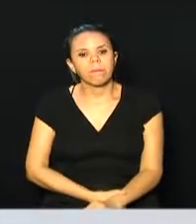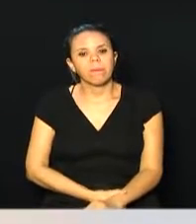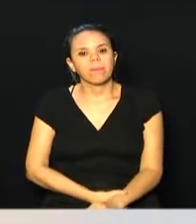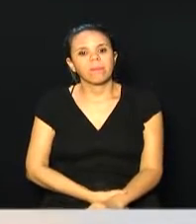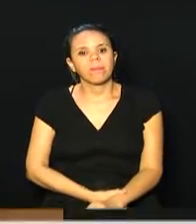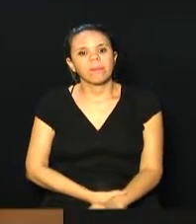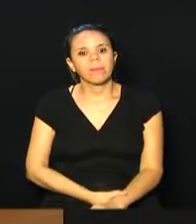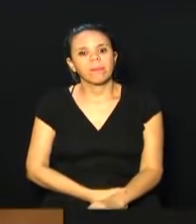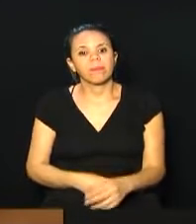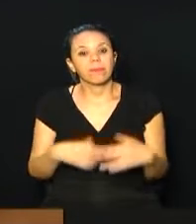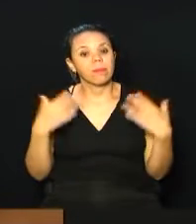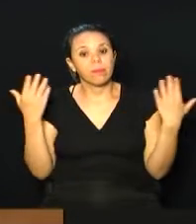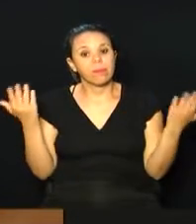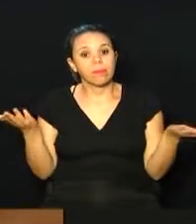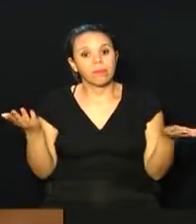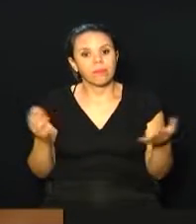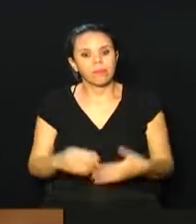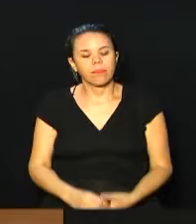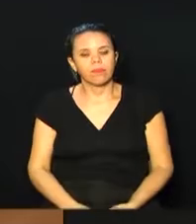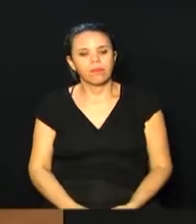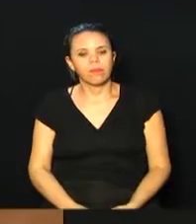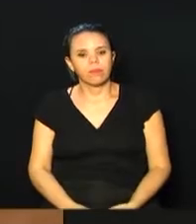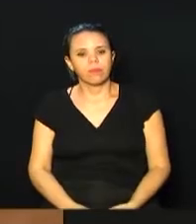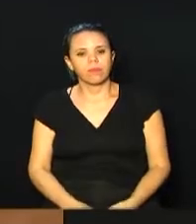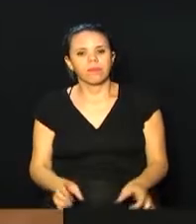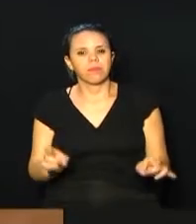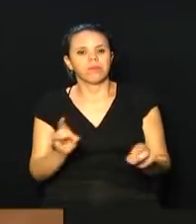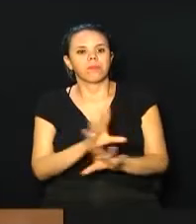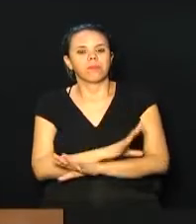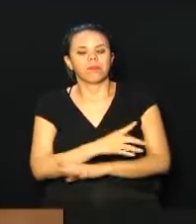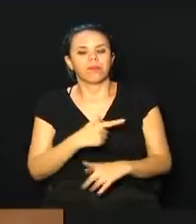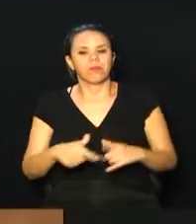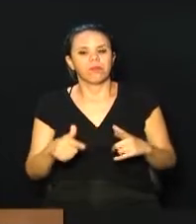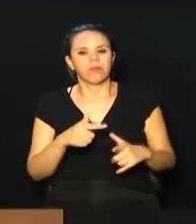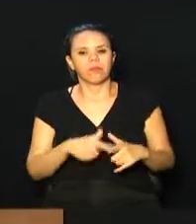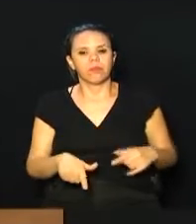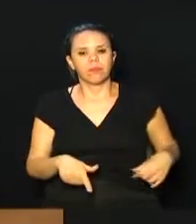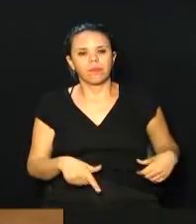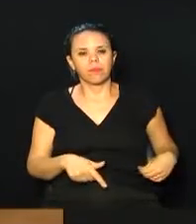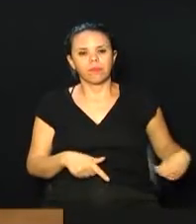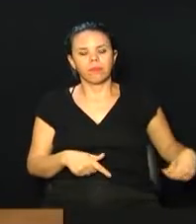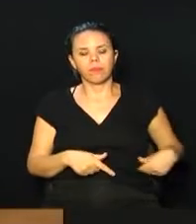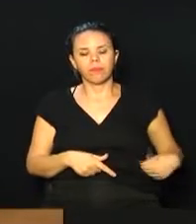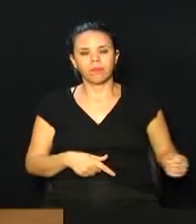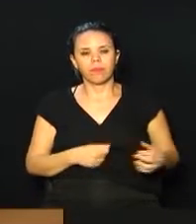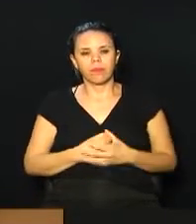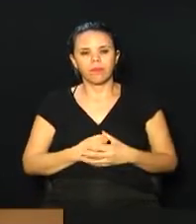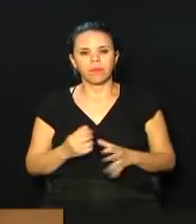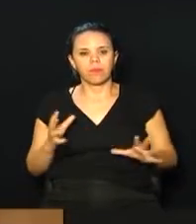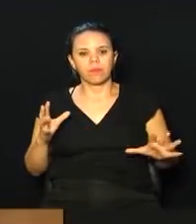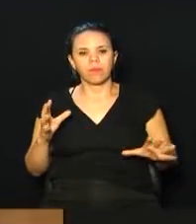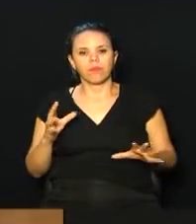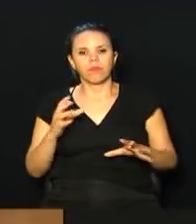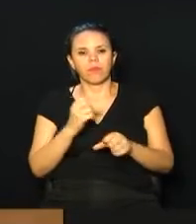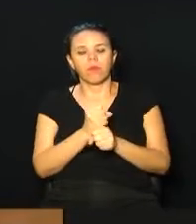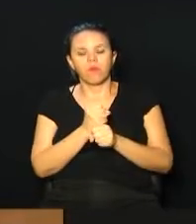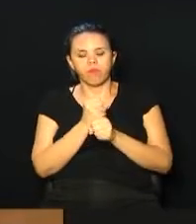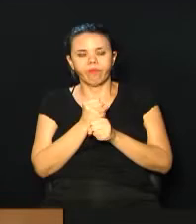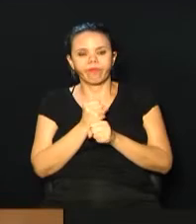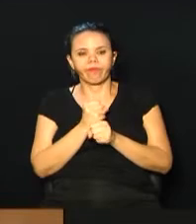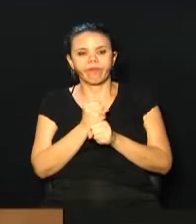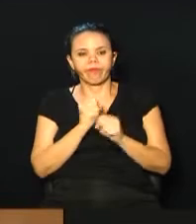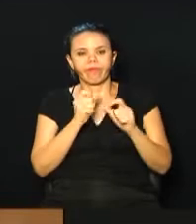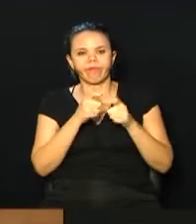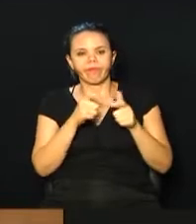Então, tudo isso acaba levando a uma concentração muito grande